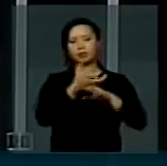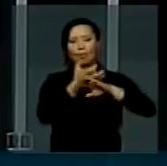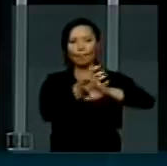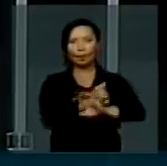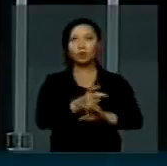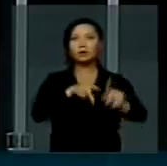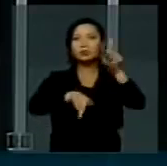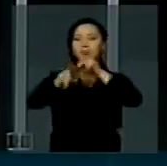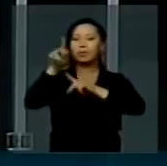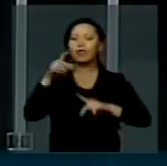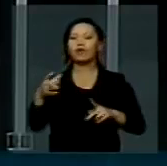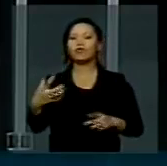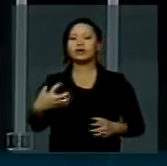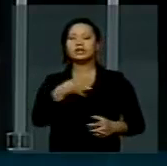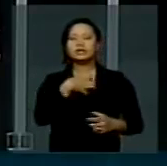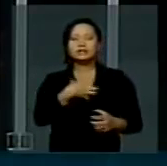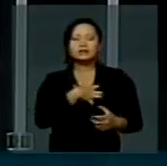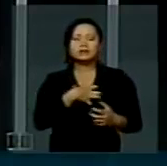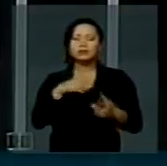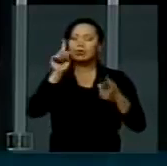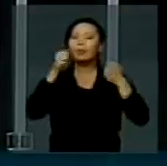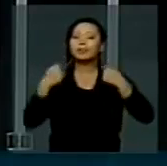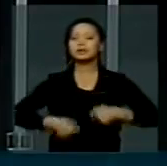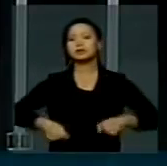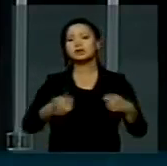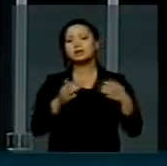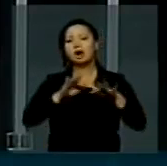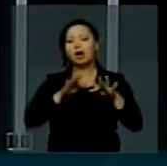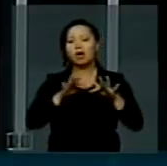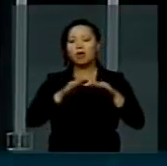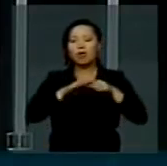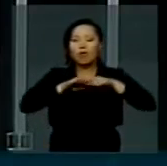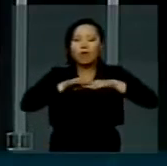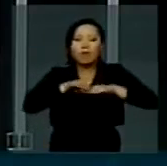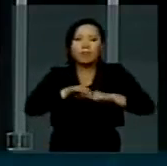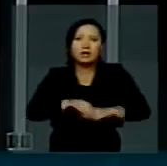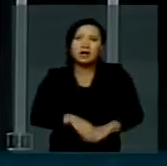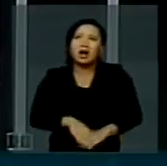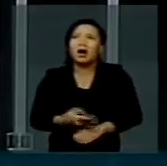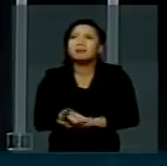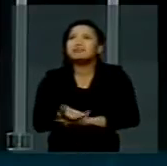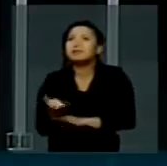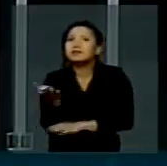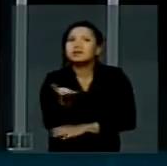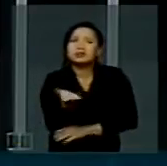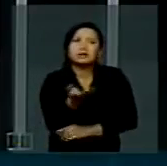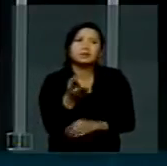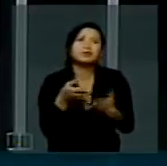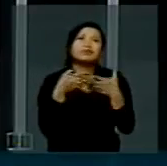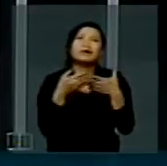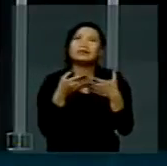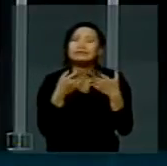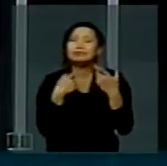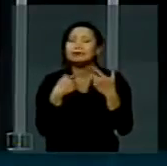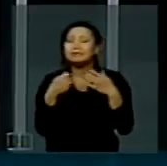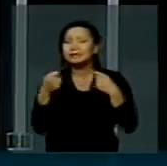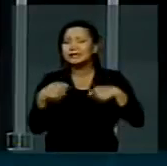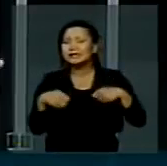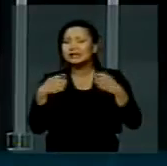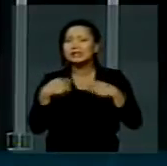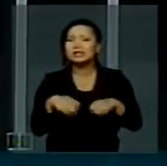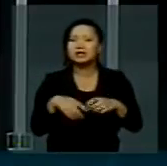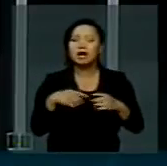se sentiram na obrigação de se humilhar, a se transformar num pedinte, num esmoléu, como era costume de se ver